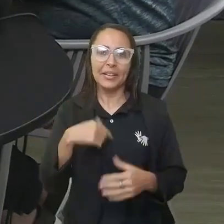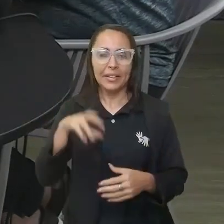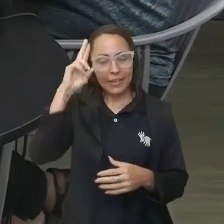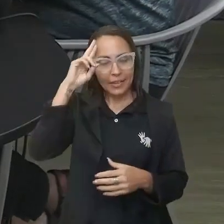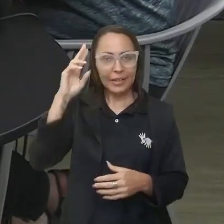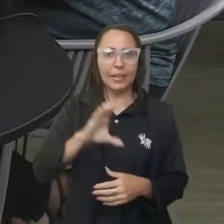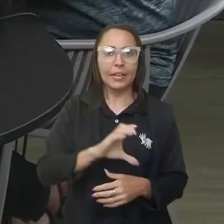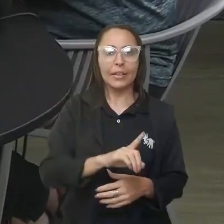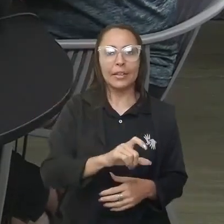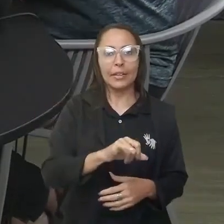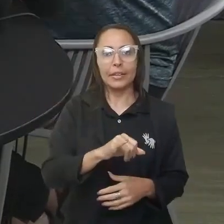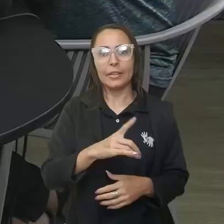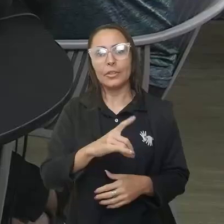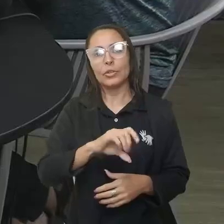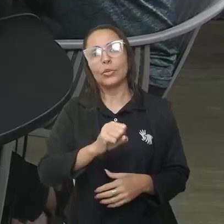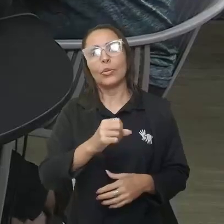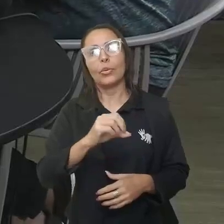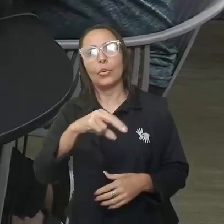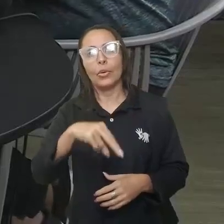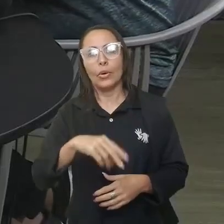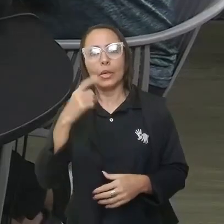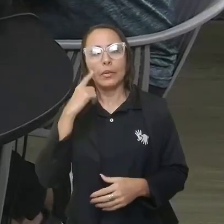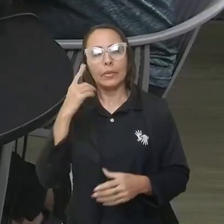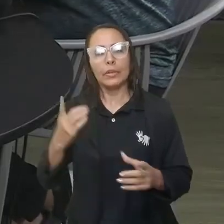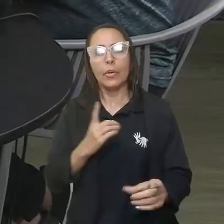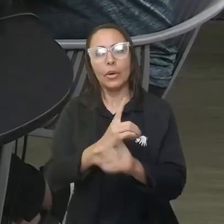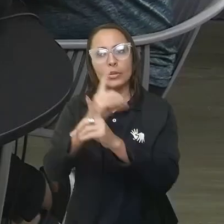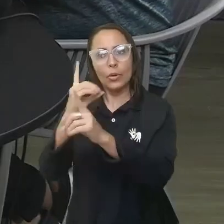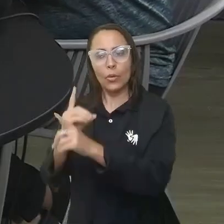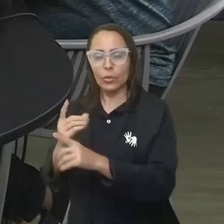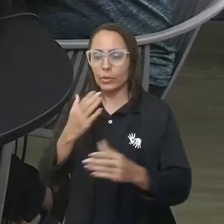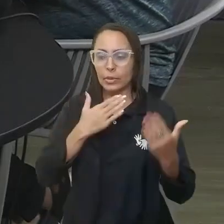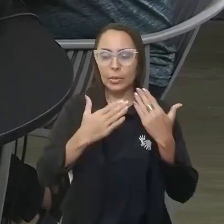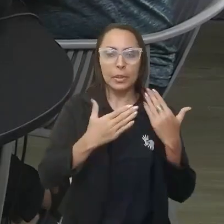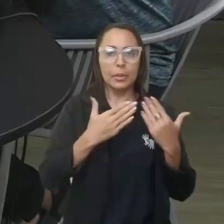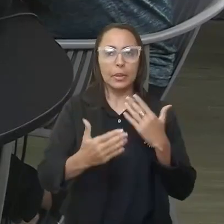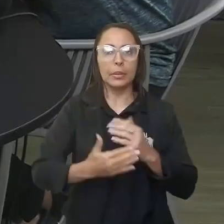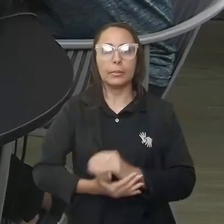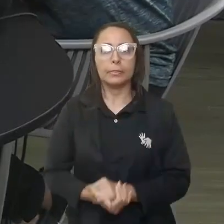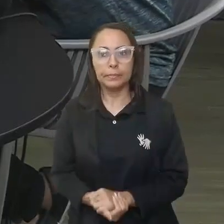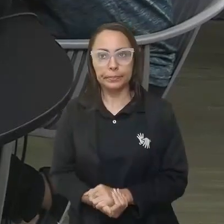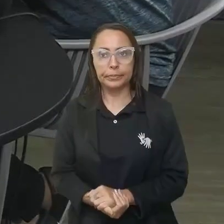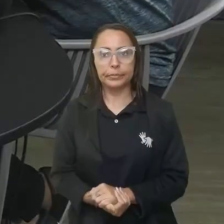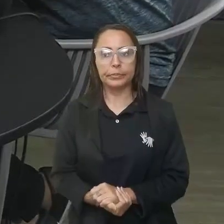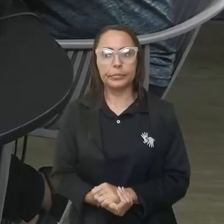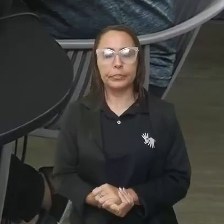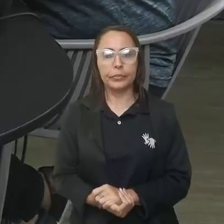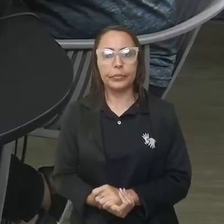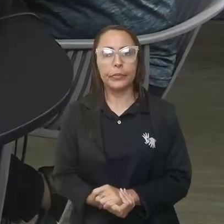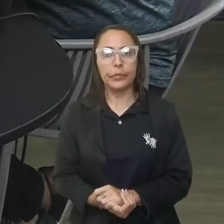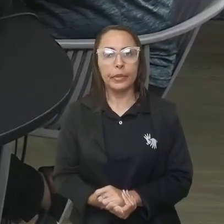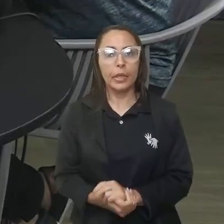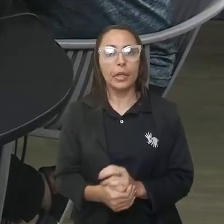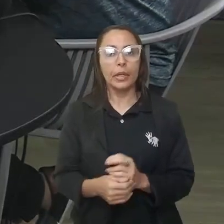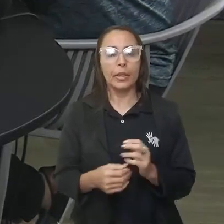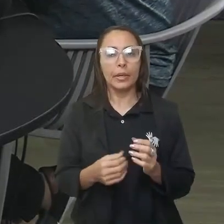Cleiton de Lima, que nos proporcionou esse encontro aqui nesse bate-papo. Cleiton, tô esperando você de volta,